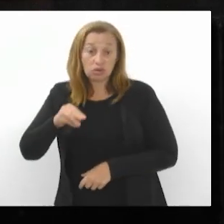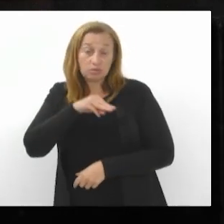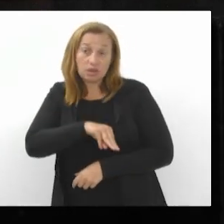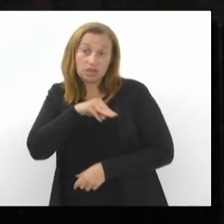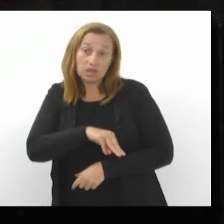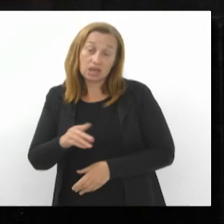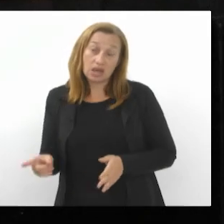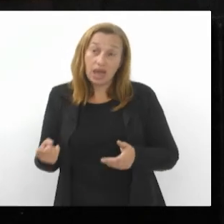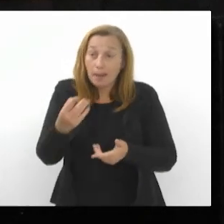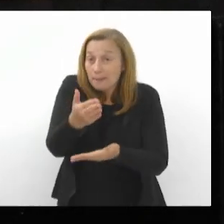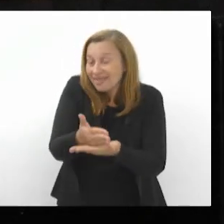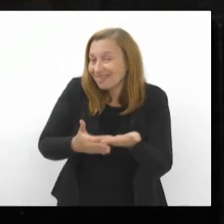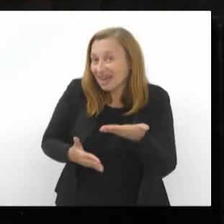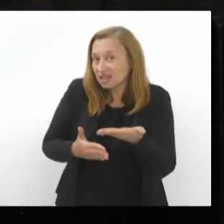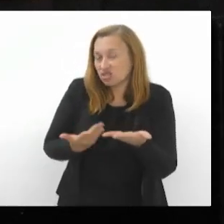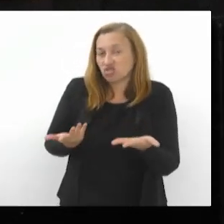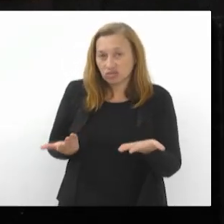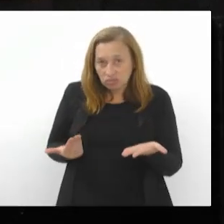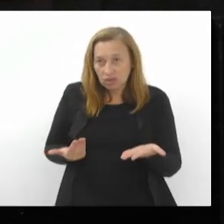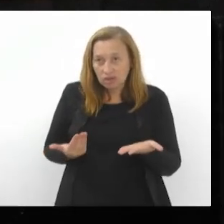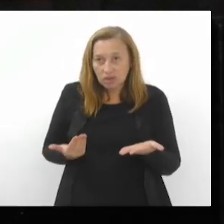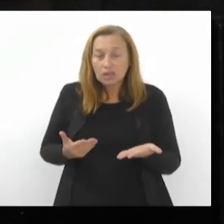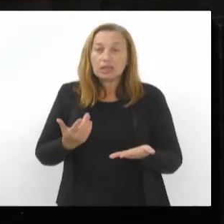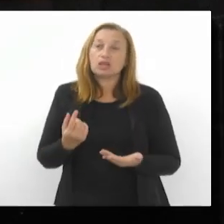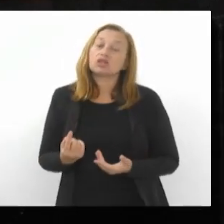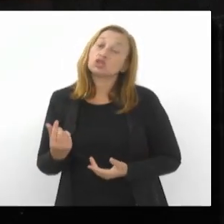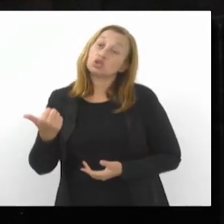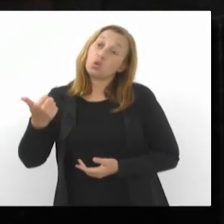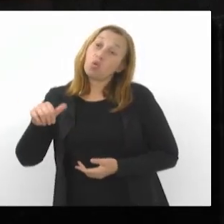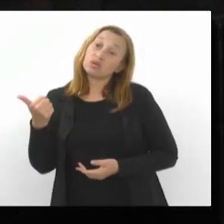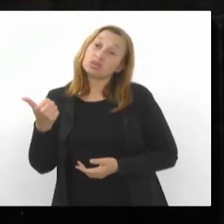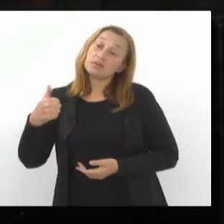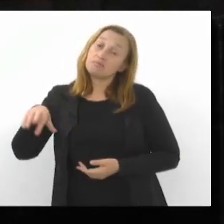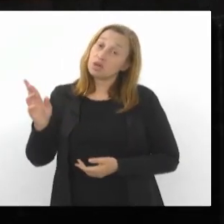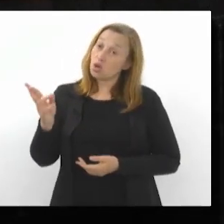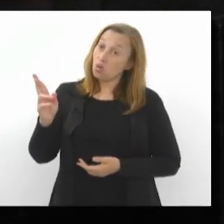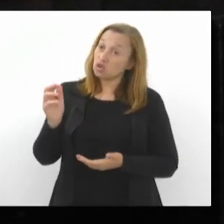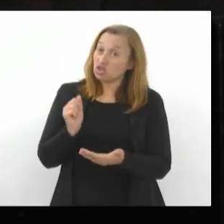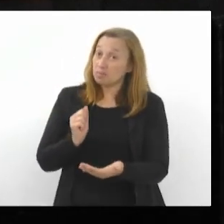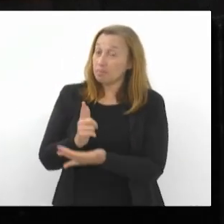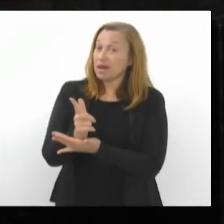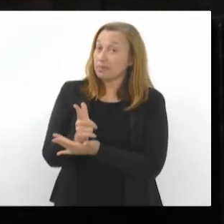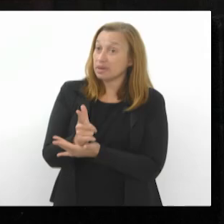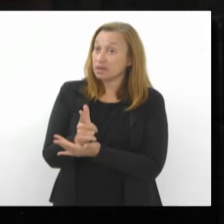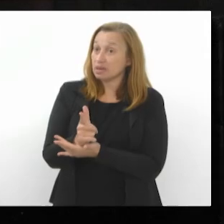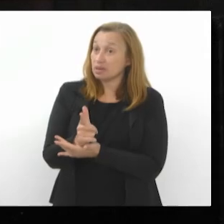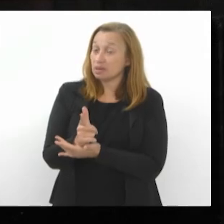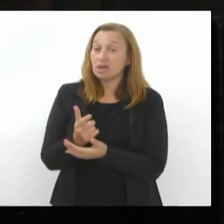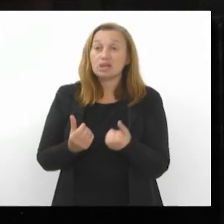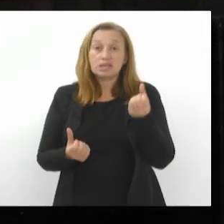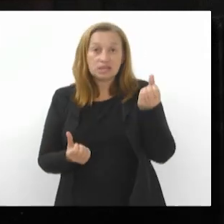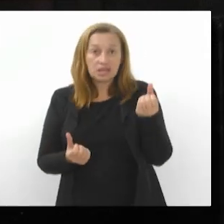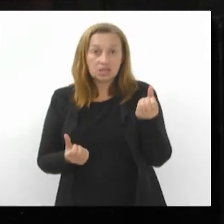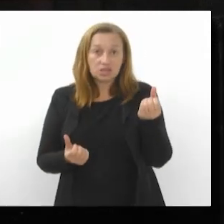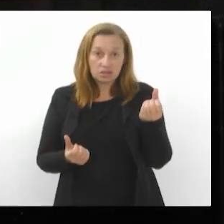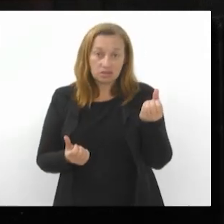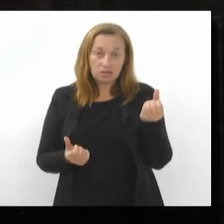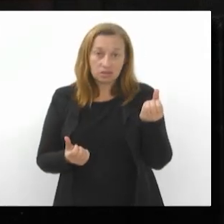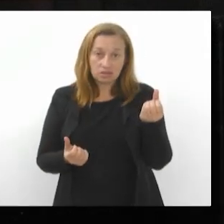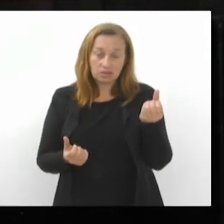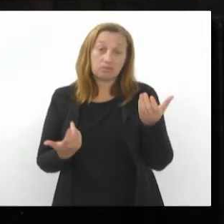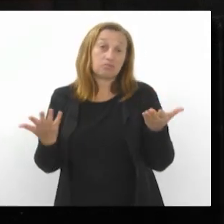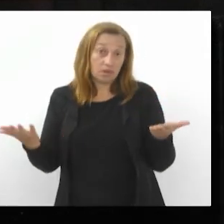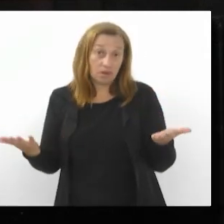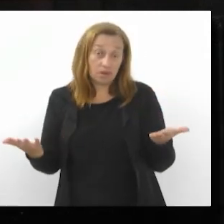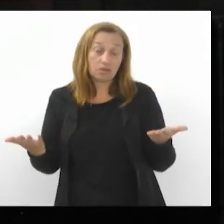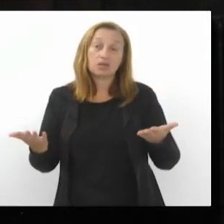quase a metade. A gente aí sai de 11 bilhões de pagamento para os 6 bilhões. Então, aí vai